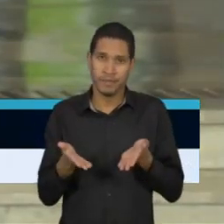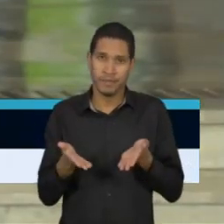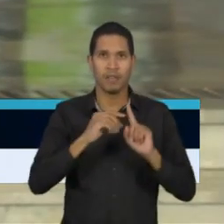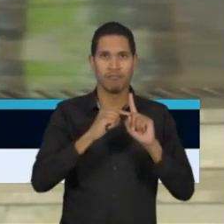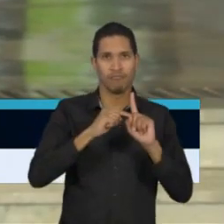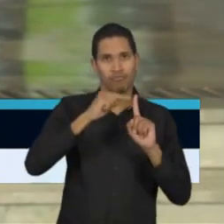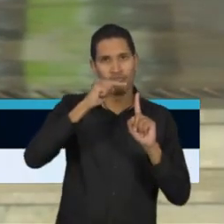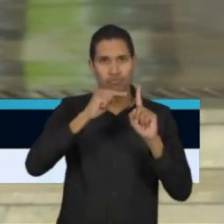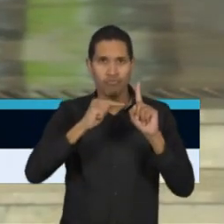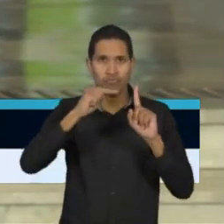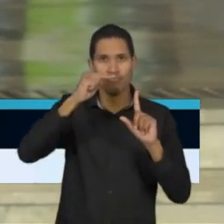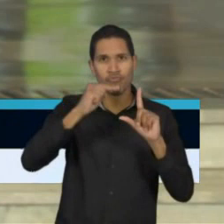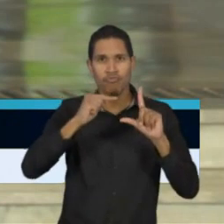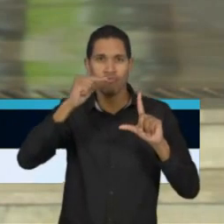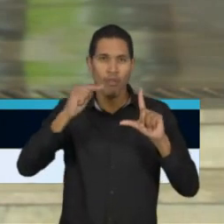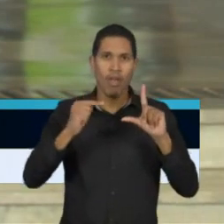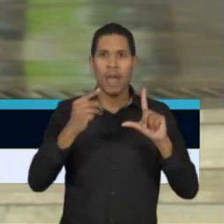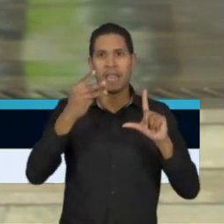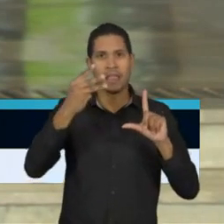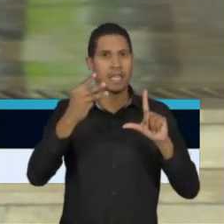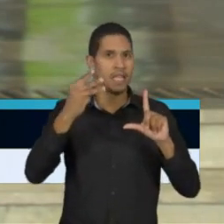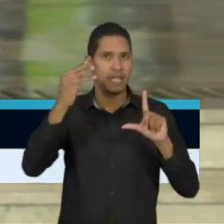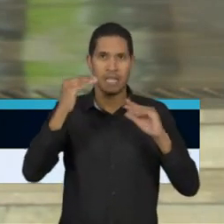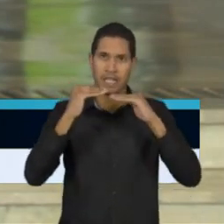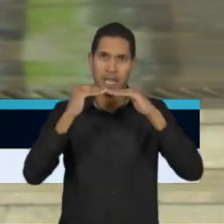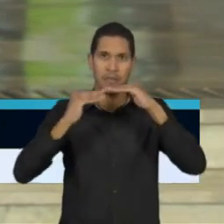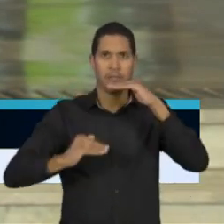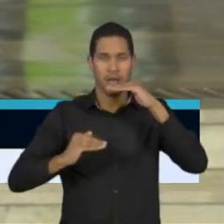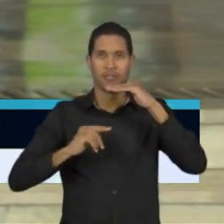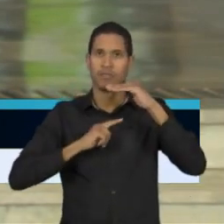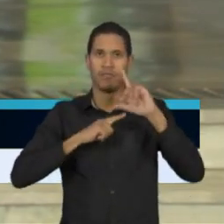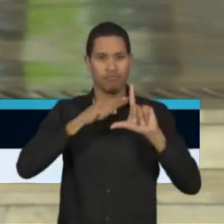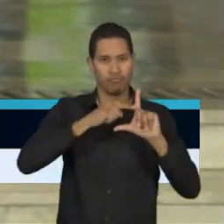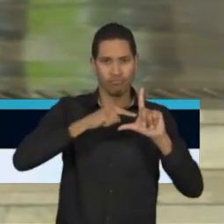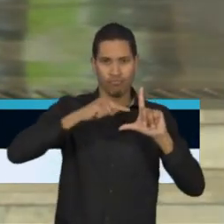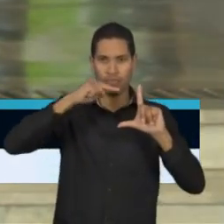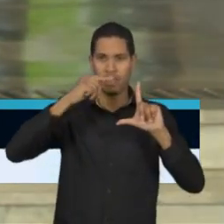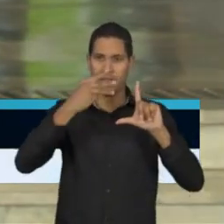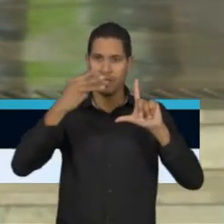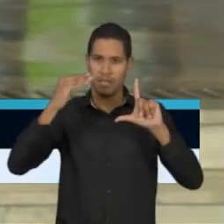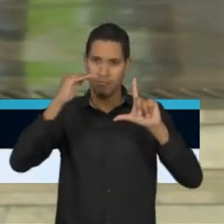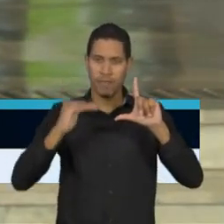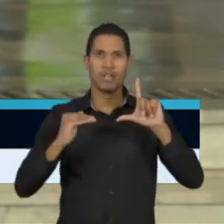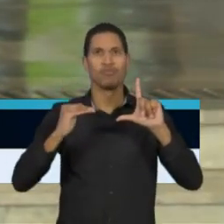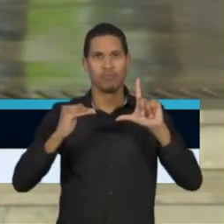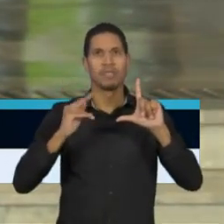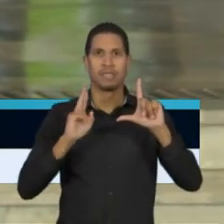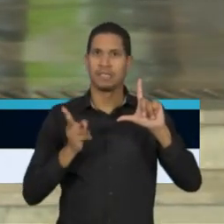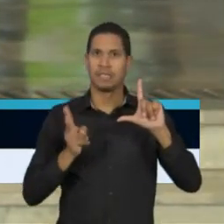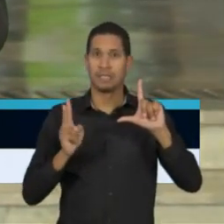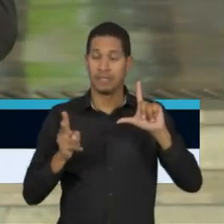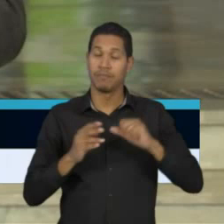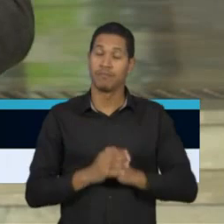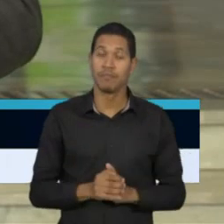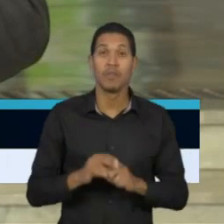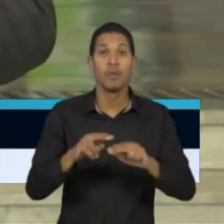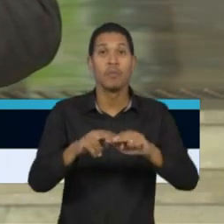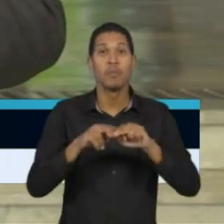dia 23%, sempre abaixo de 33%. E é por isso que a gente tem